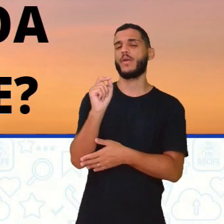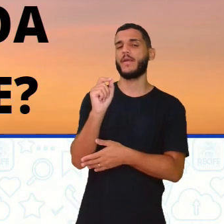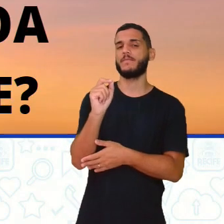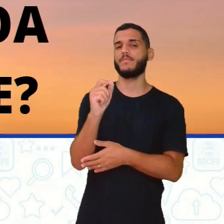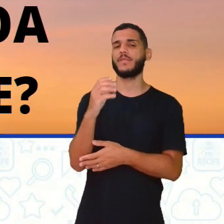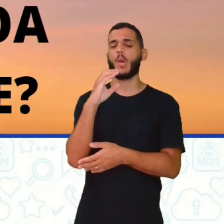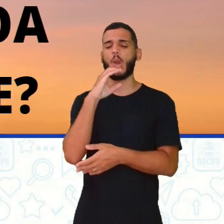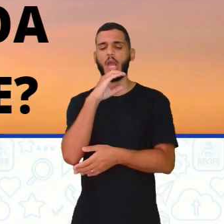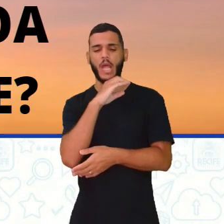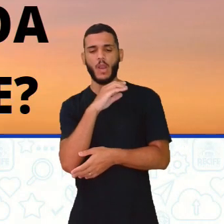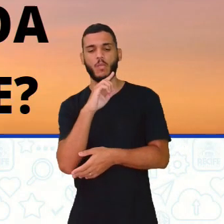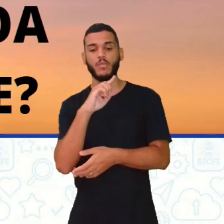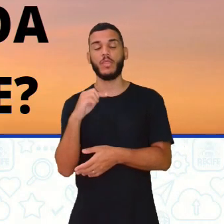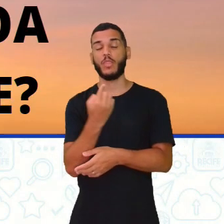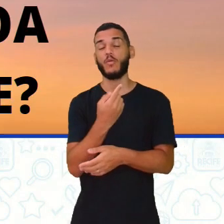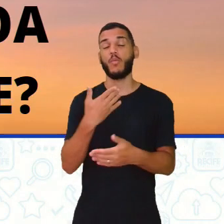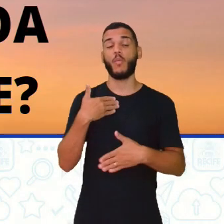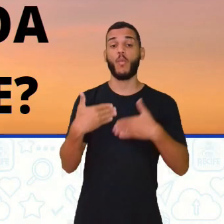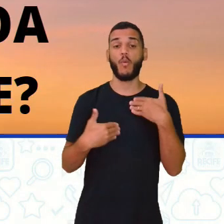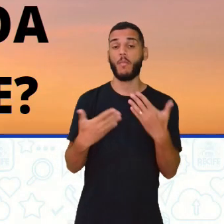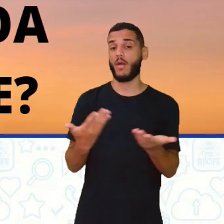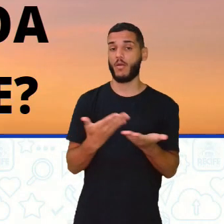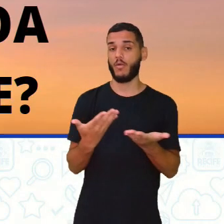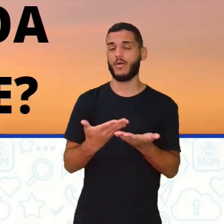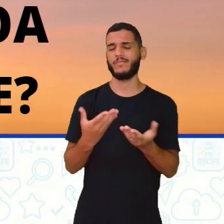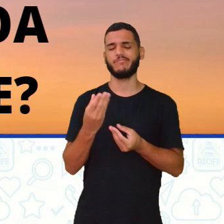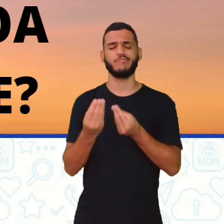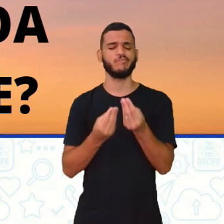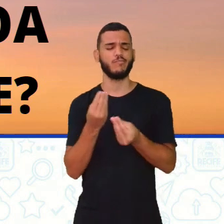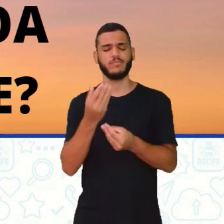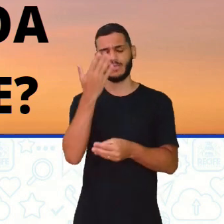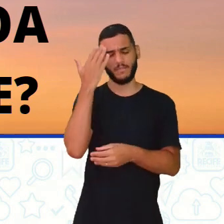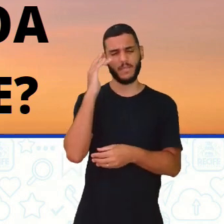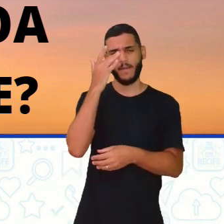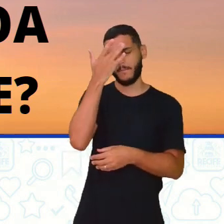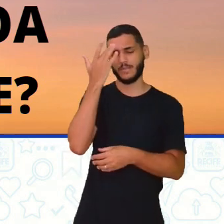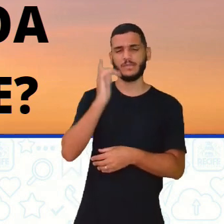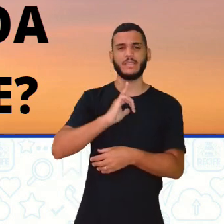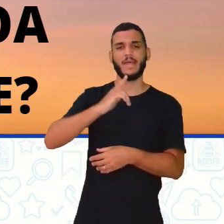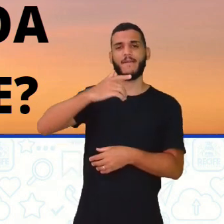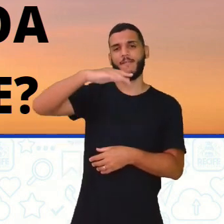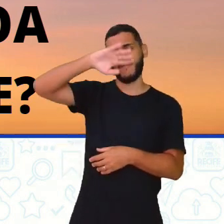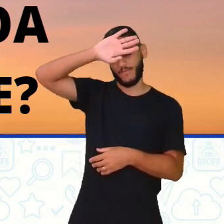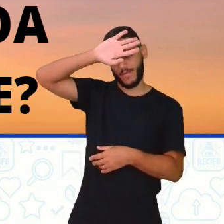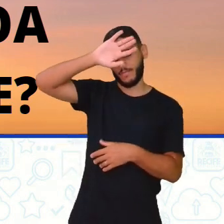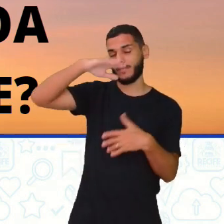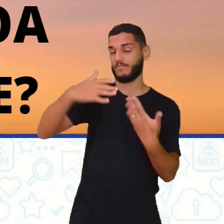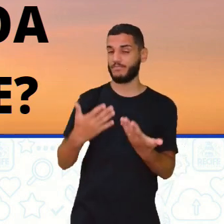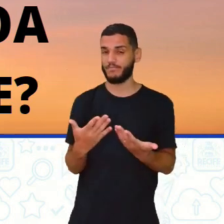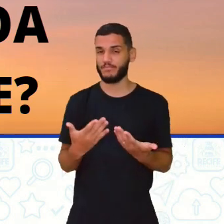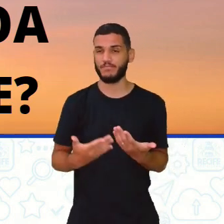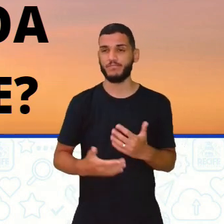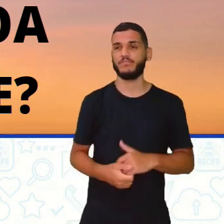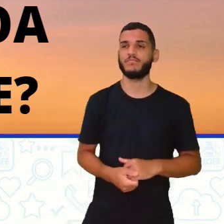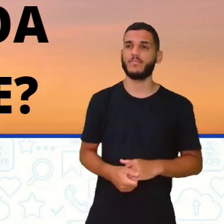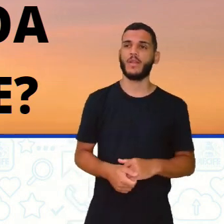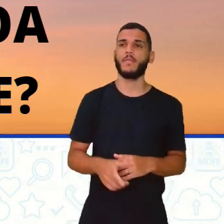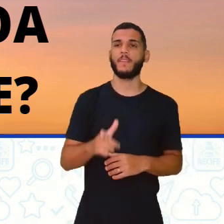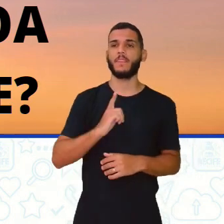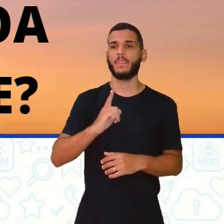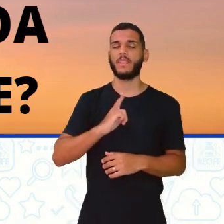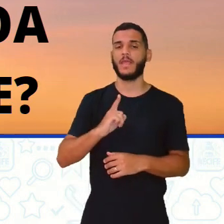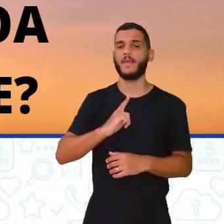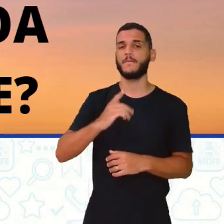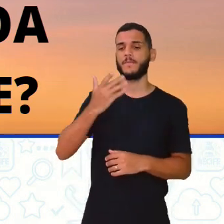vamos falar do calor do nosso corpo. Como identificar uma pessoa com febre. Então aí a gente tem, né, uma criança,